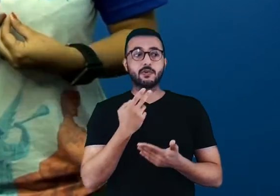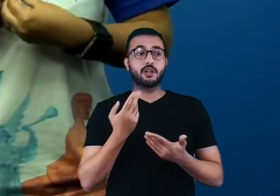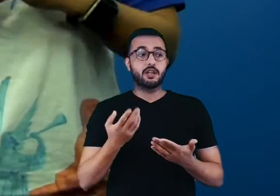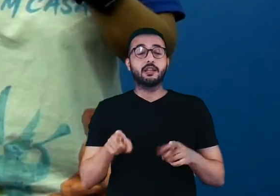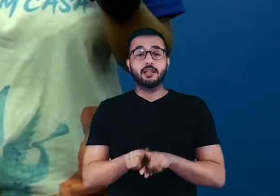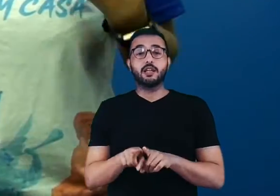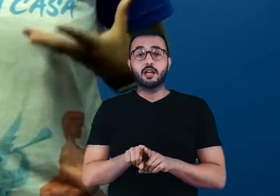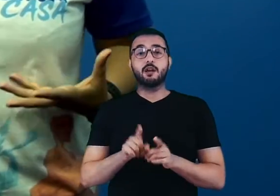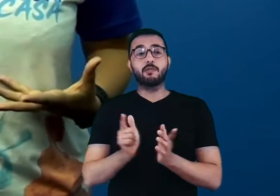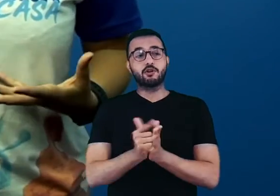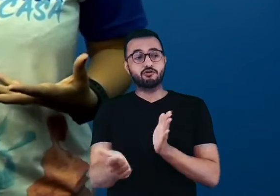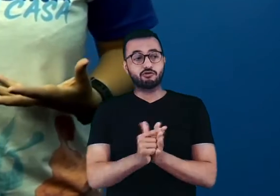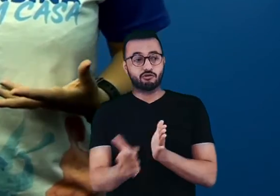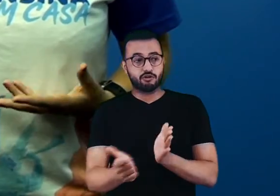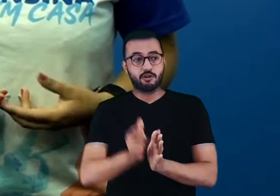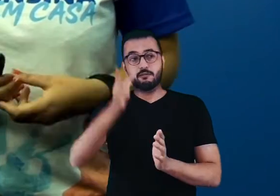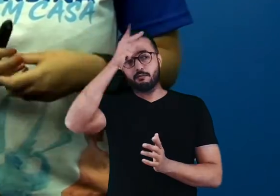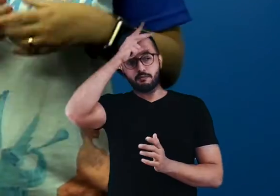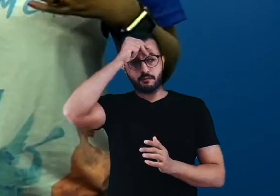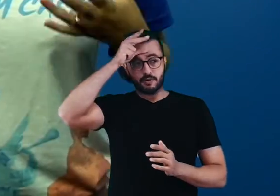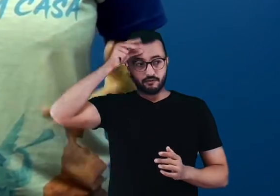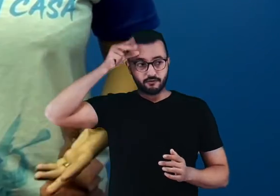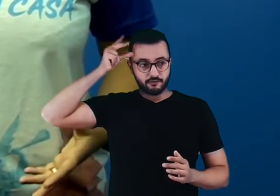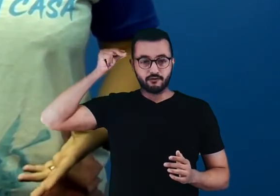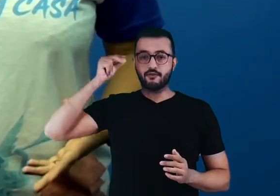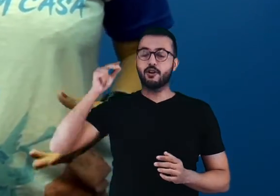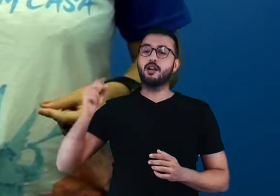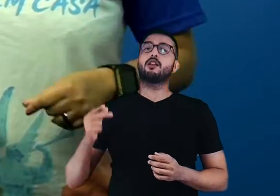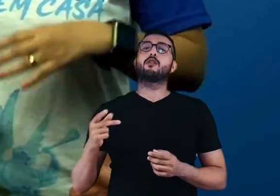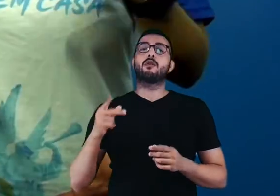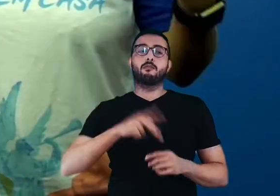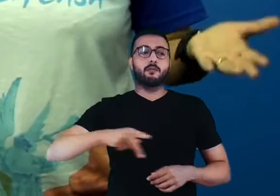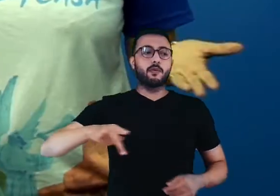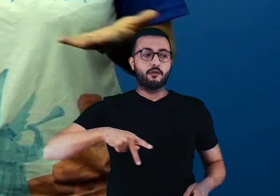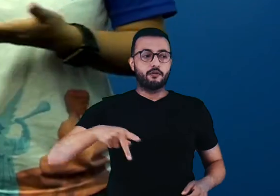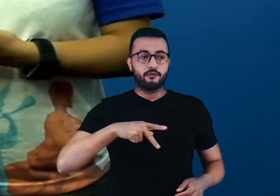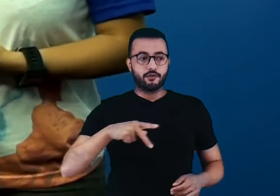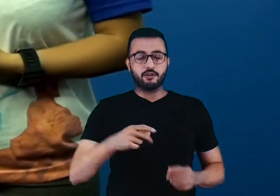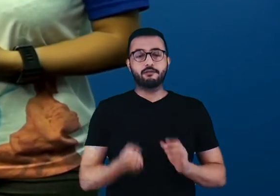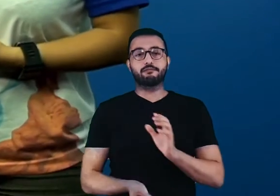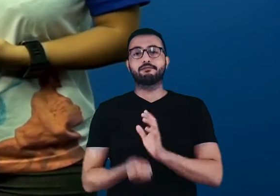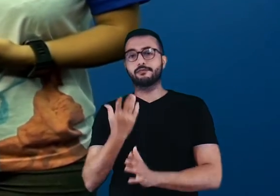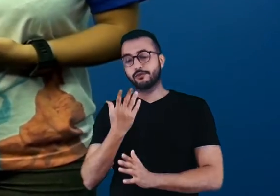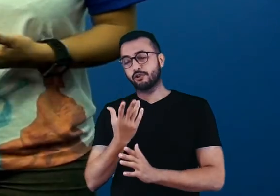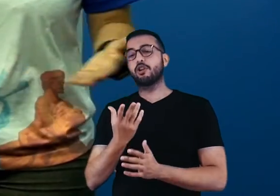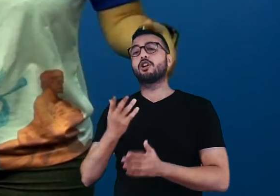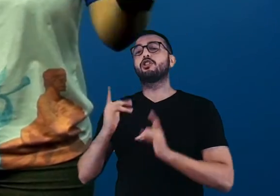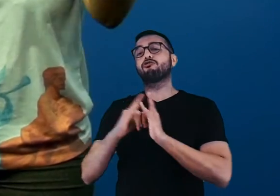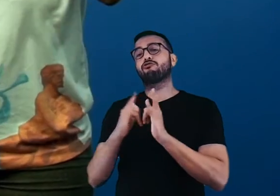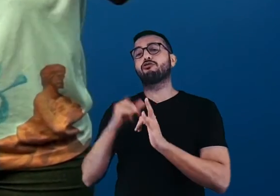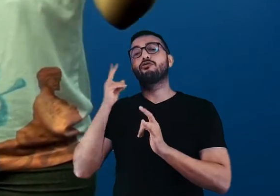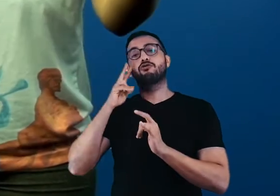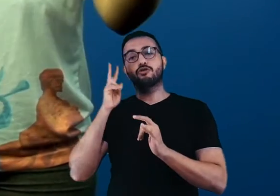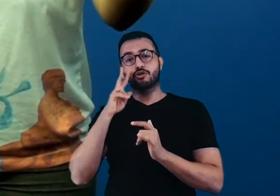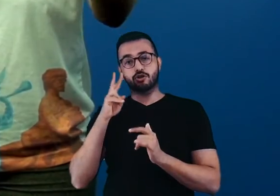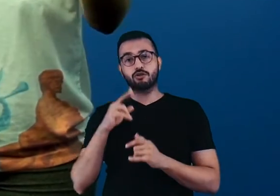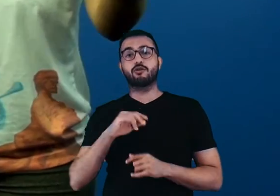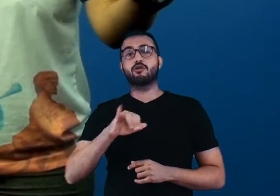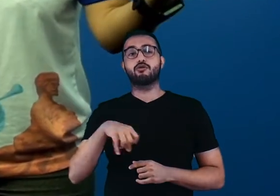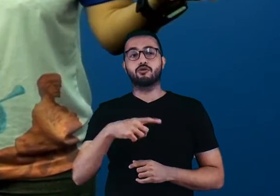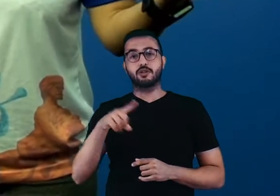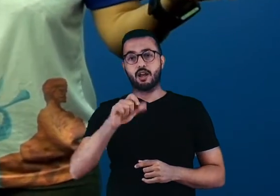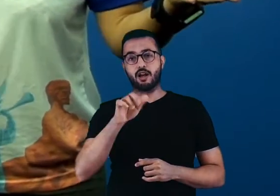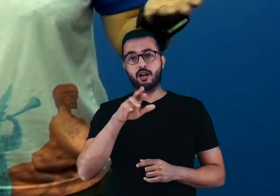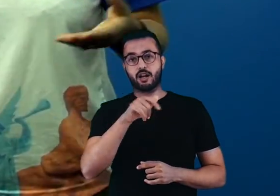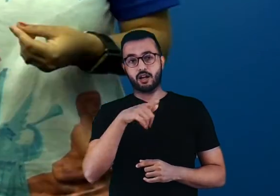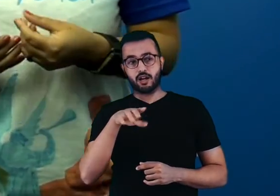também jornalista, foi prefeito da nossa cidade, professor e um dos fundadores do Instituto Histórico, né? José Aragão tem